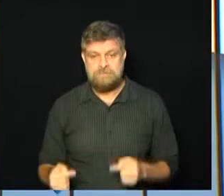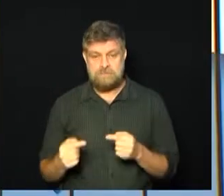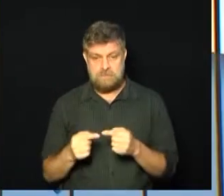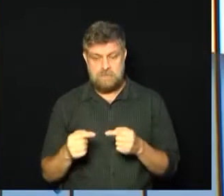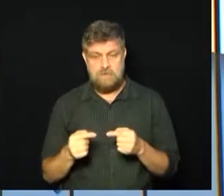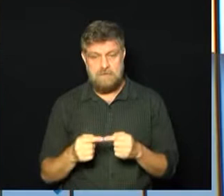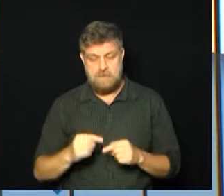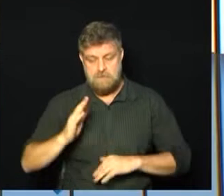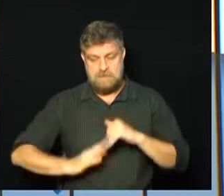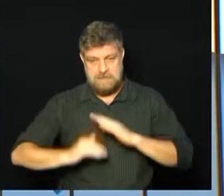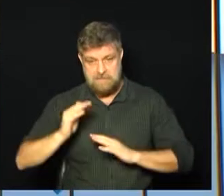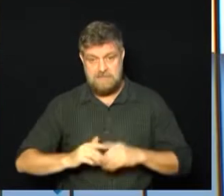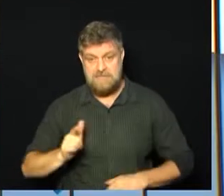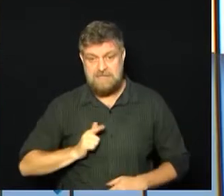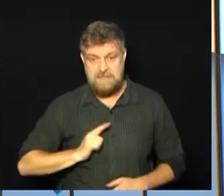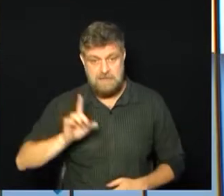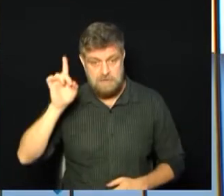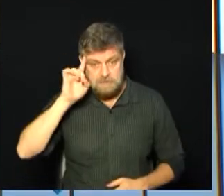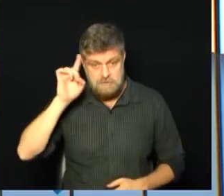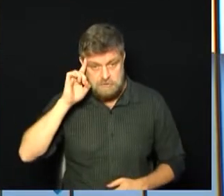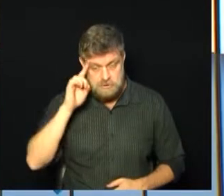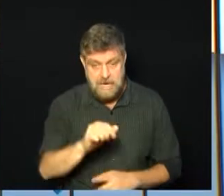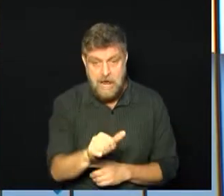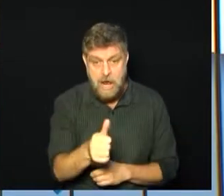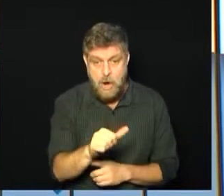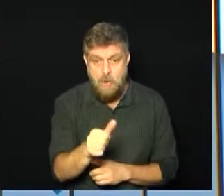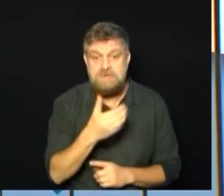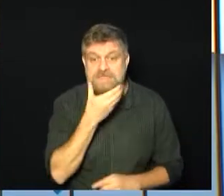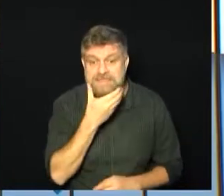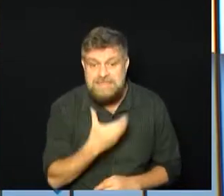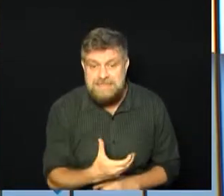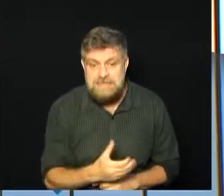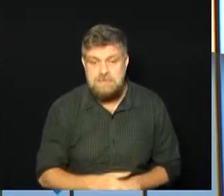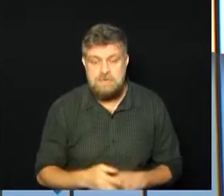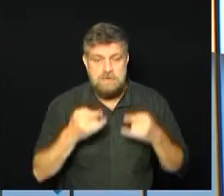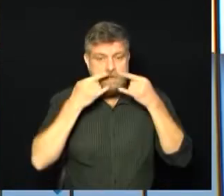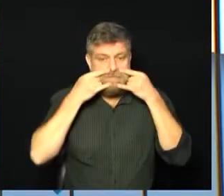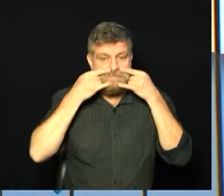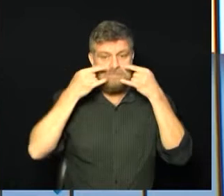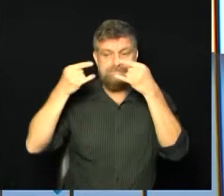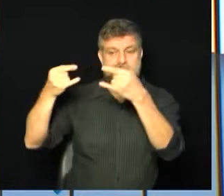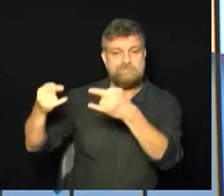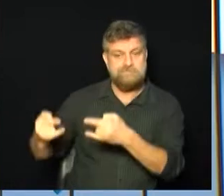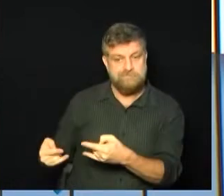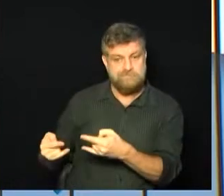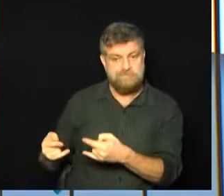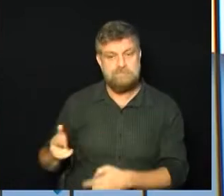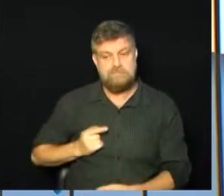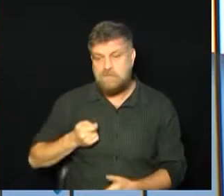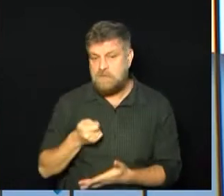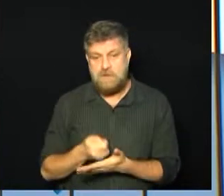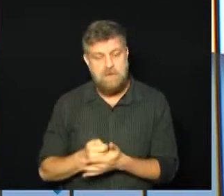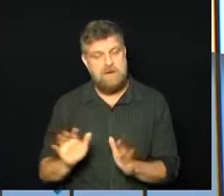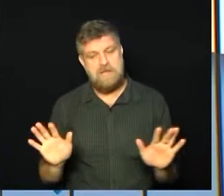essa medida, a gente tem a partir do dia 11 de dezembro a liberação para o uso obrigatório